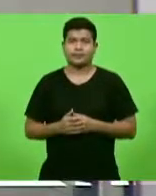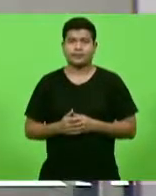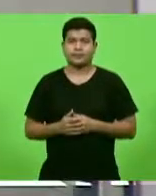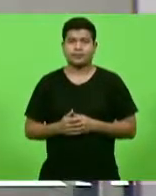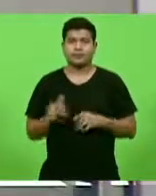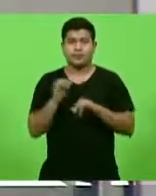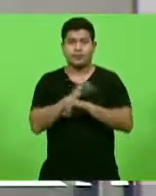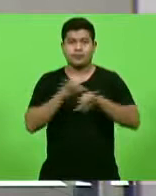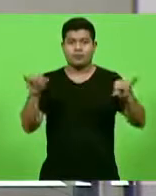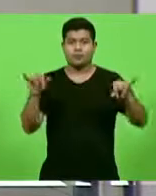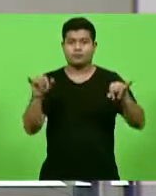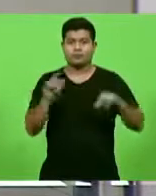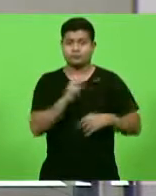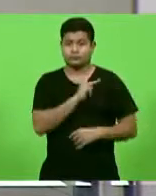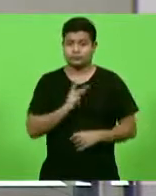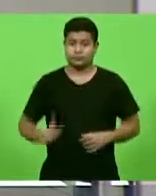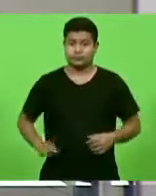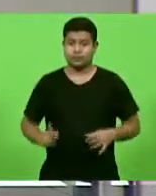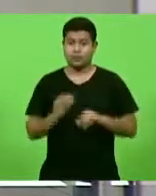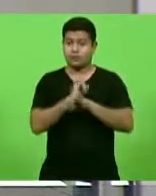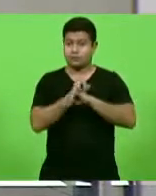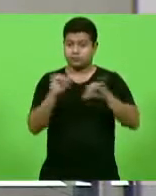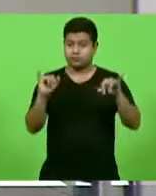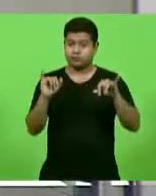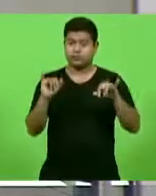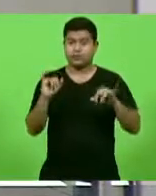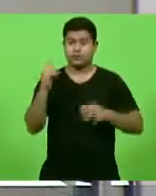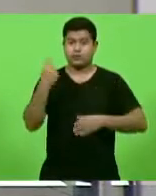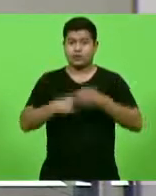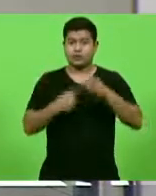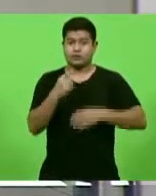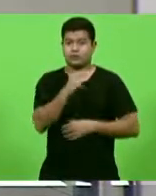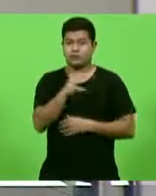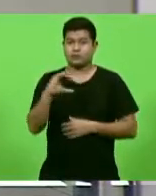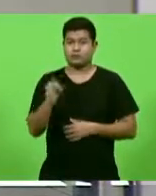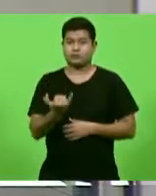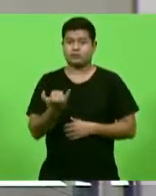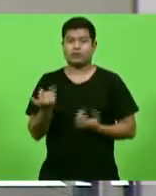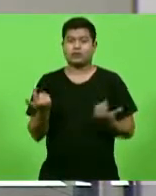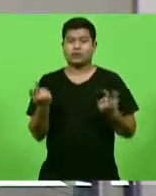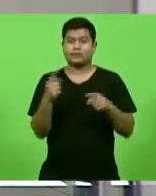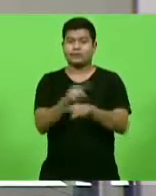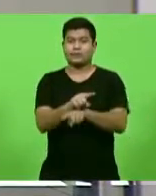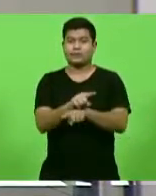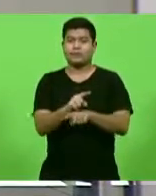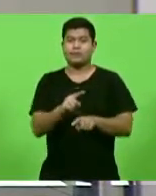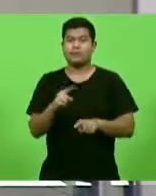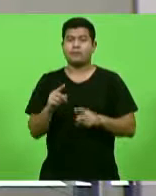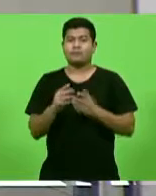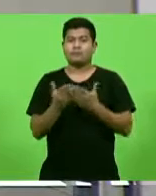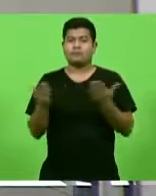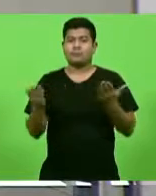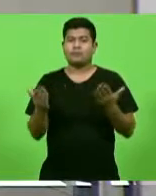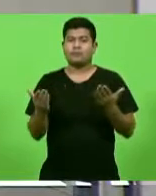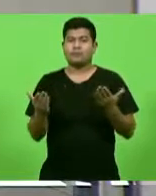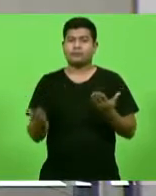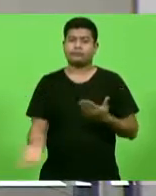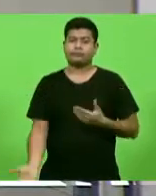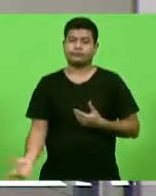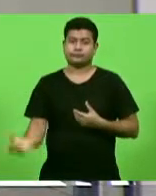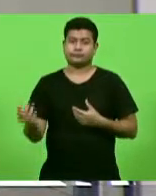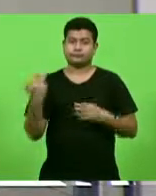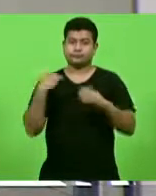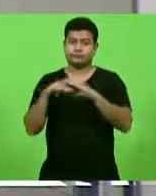Comunicação. A presidência comunica que a Comissão de Constituição e Justiça apresentou pareceres contrários às seguintes matérias e que as mesmas terão